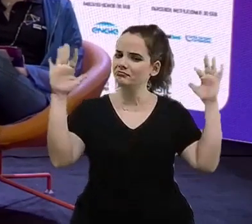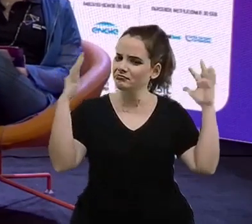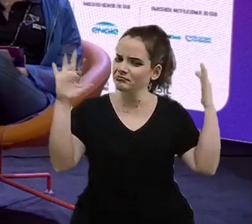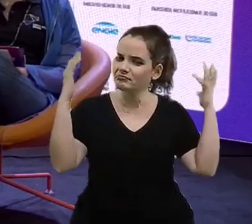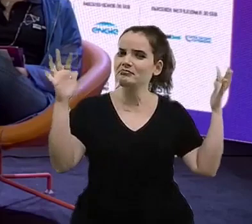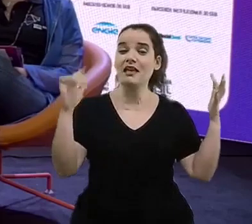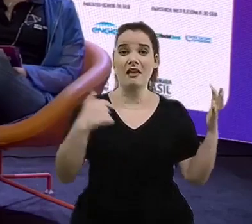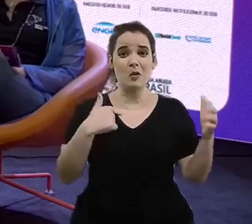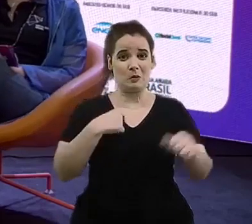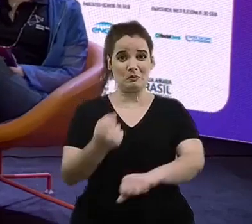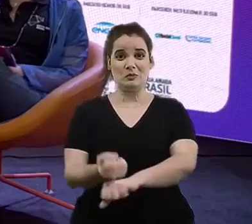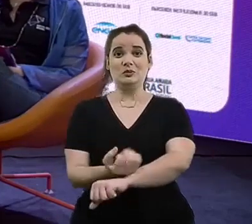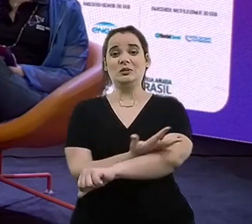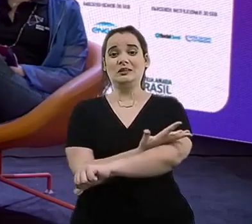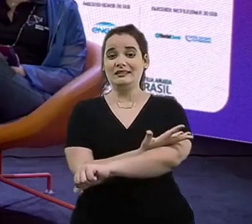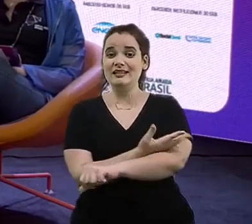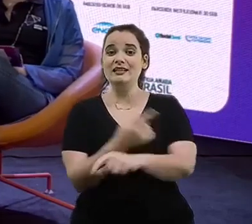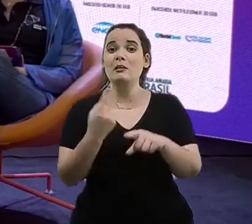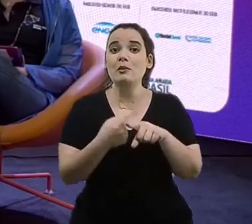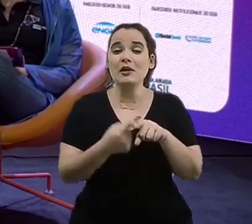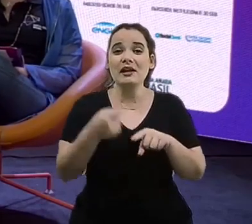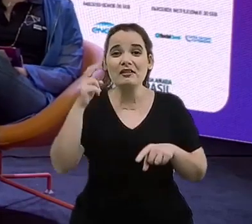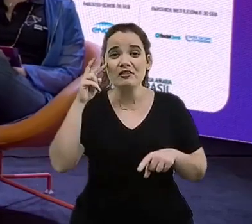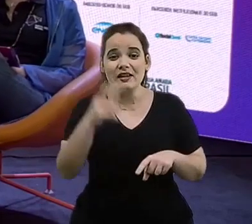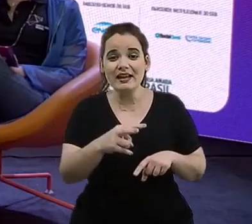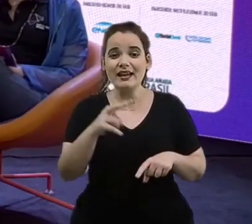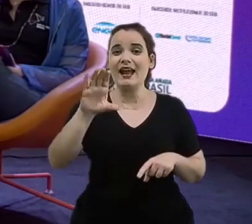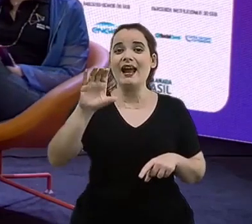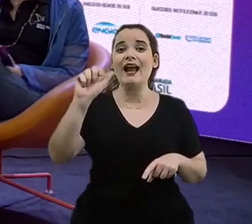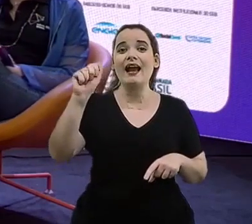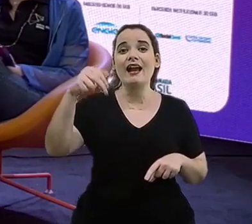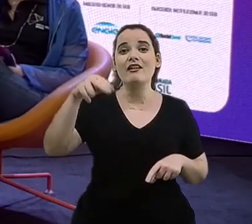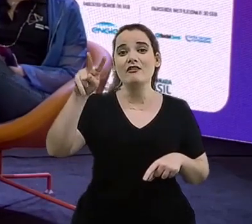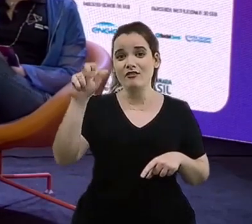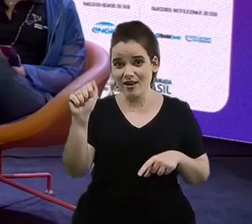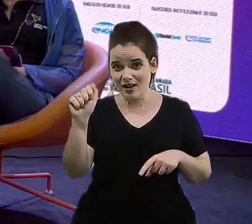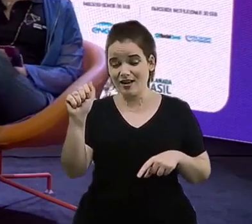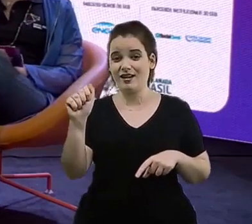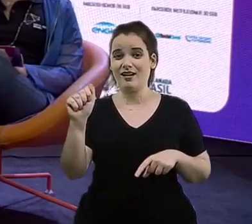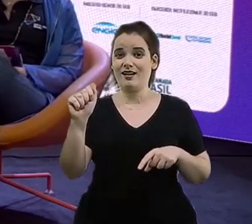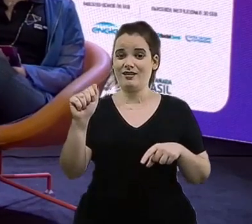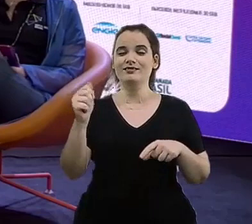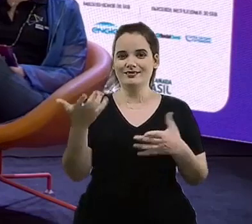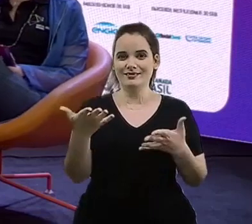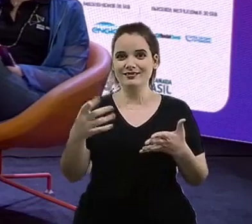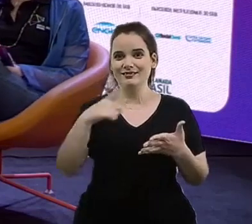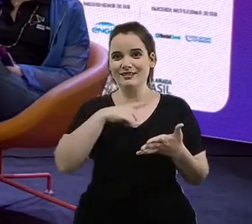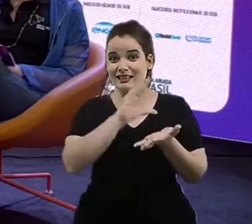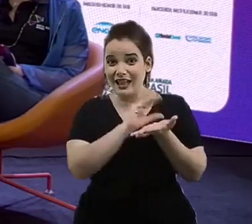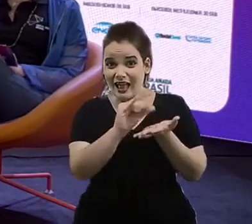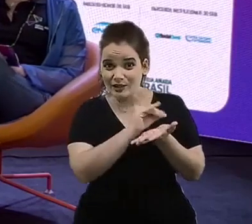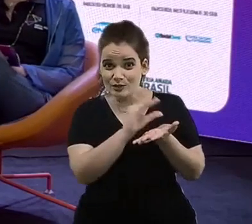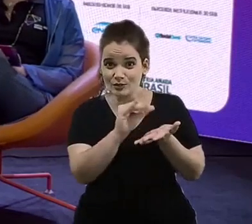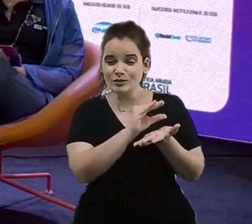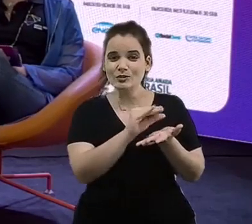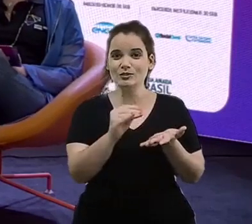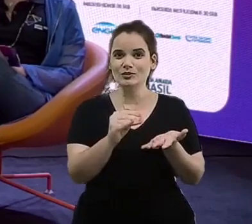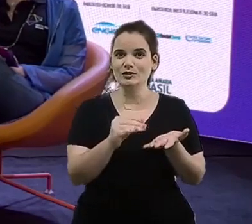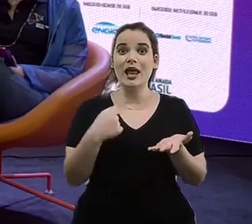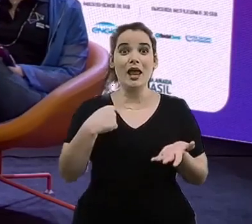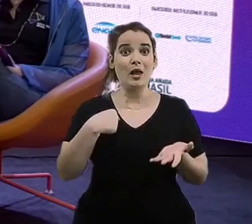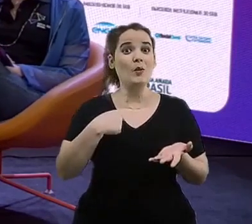é uma experiência do usuário ali, o gestor usando aquele produto que ele quer, o ajuste que ele quer para que o produto conte para ele a história que ele